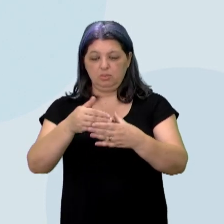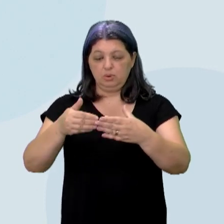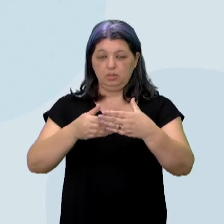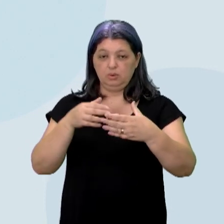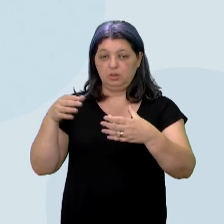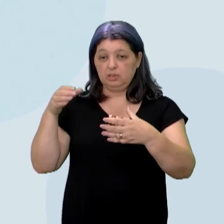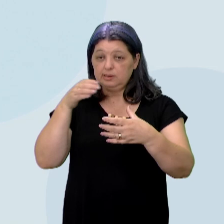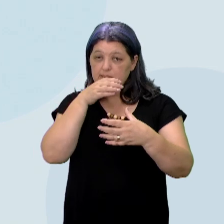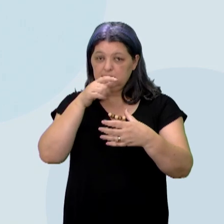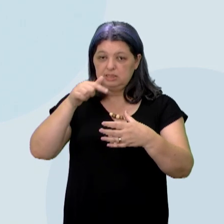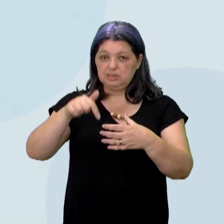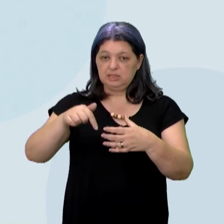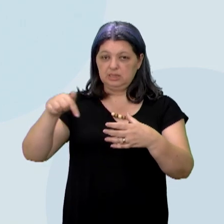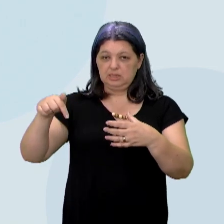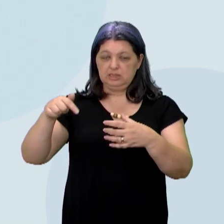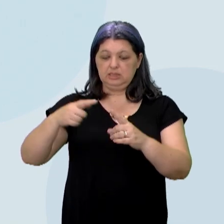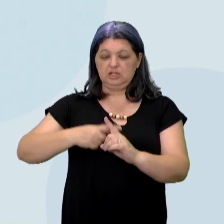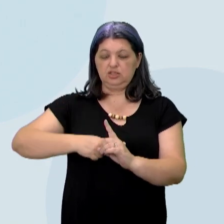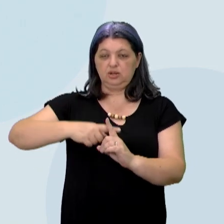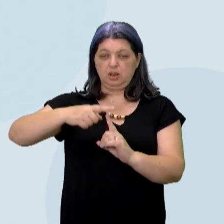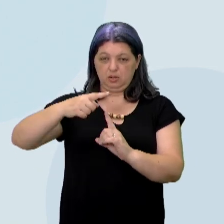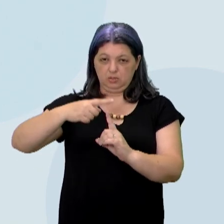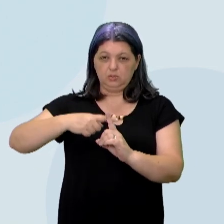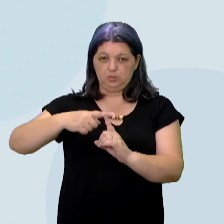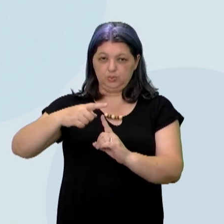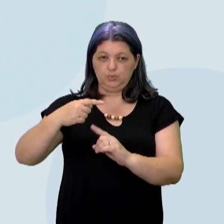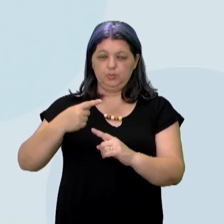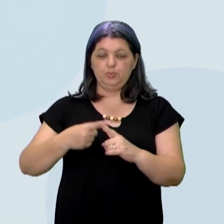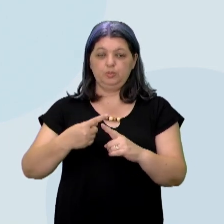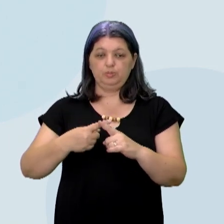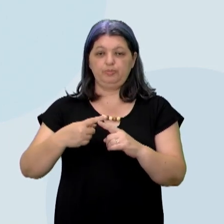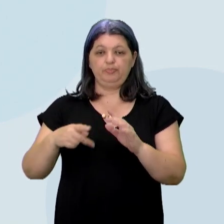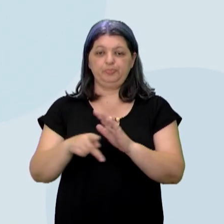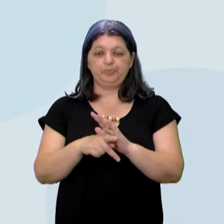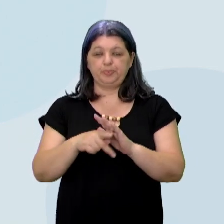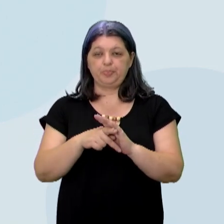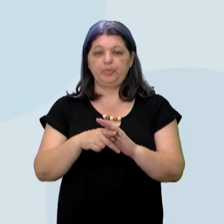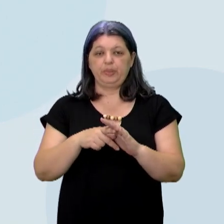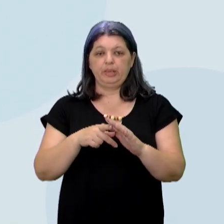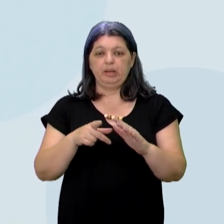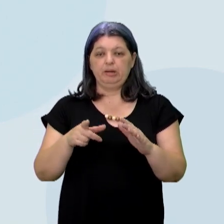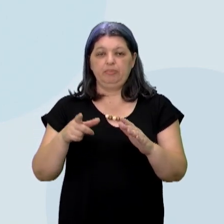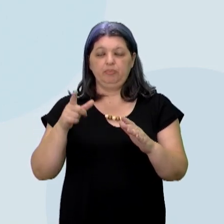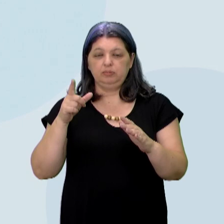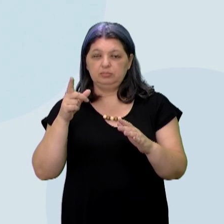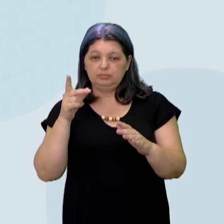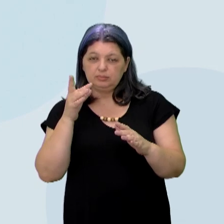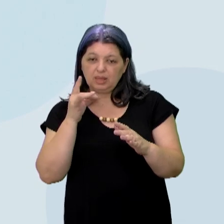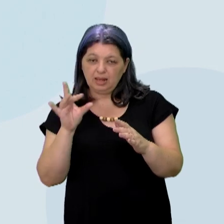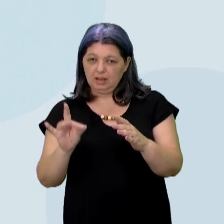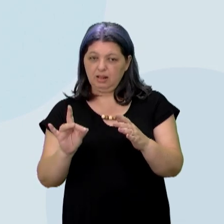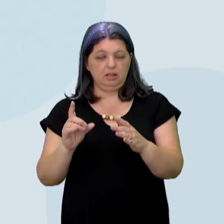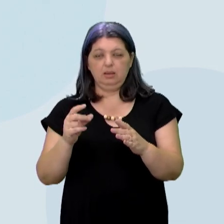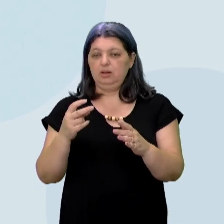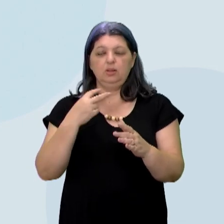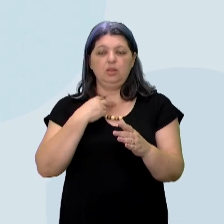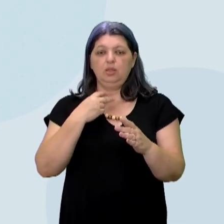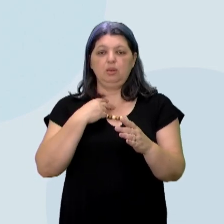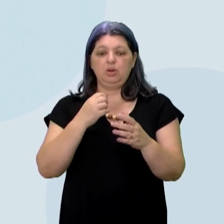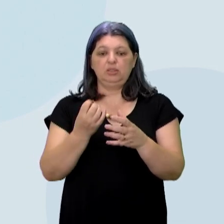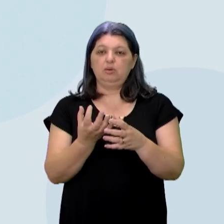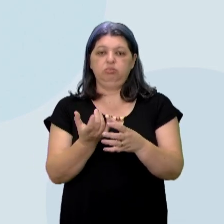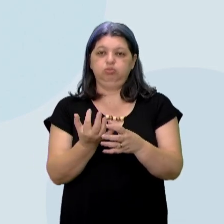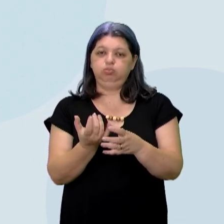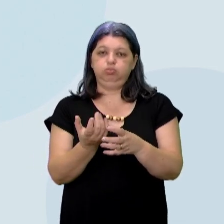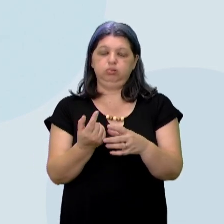aquecidas a 77 graus Celsius, porque o líquido não pode ser fervido. Nessa etapa, evapora